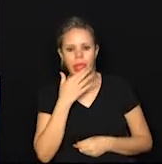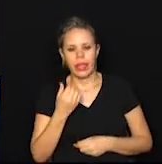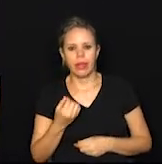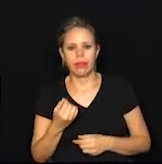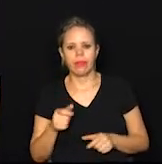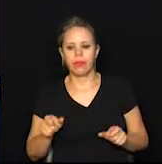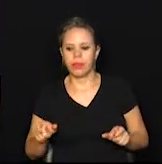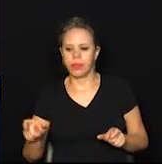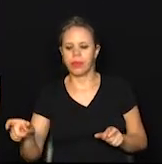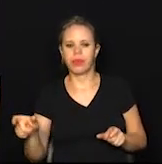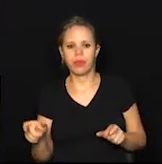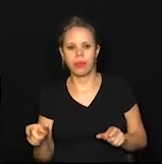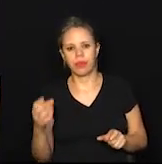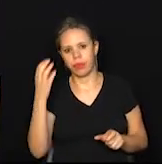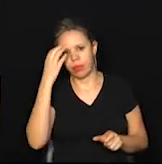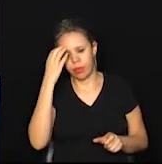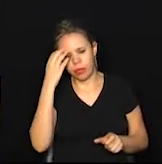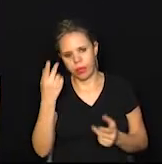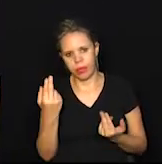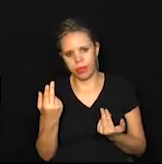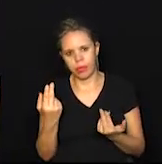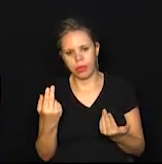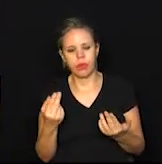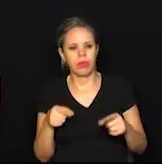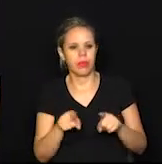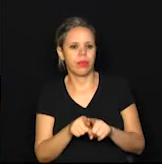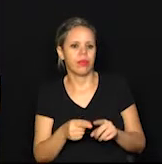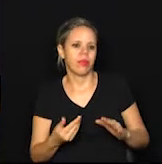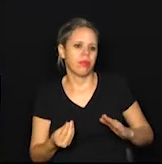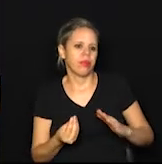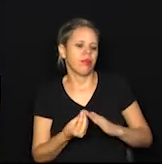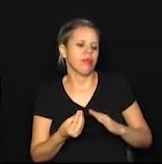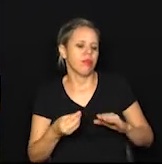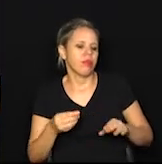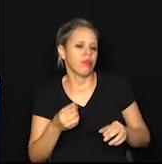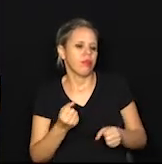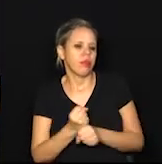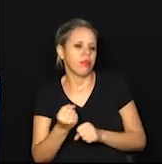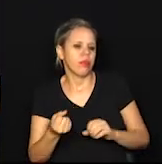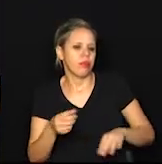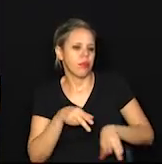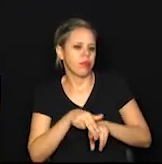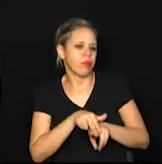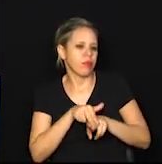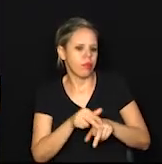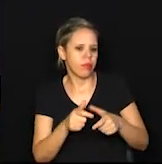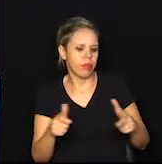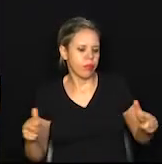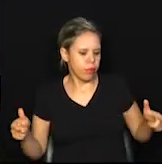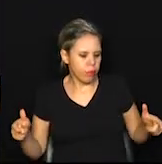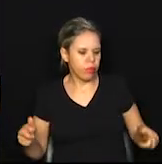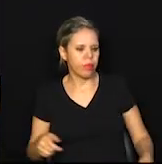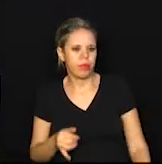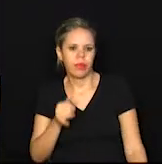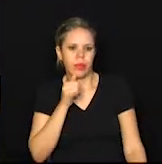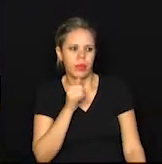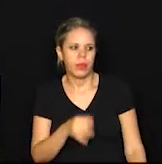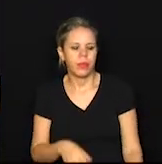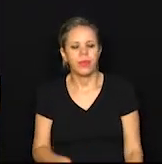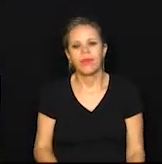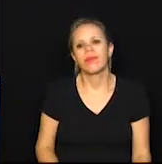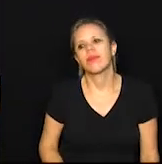pista aqui no Parque Taquaral, de um tamanho um pouco maior, com